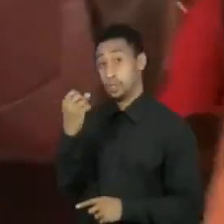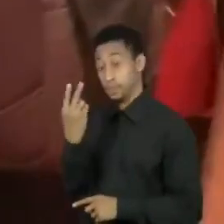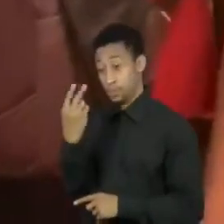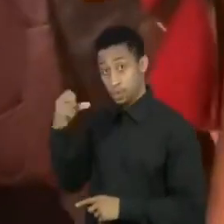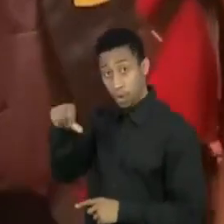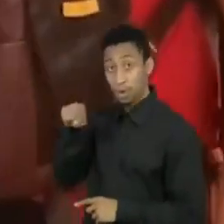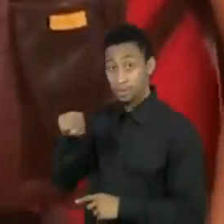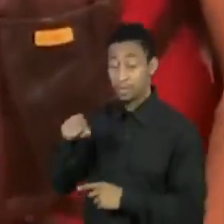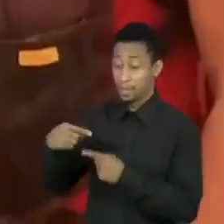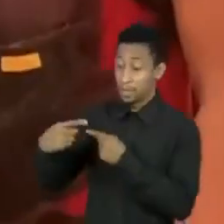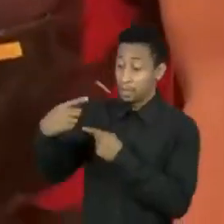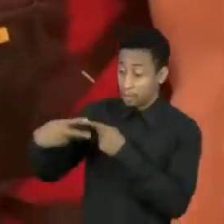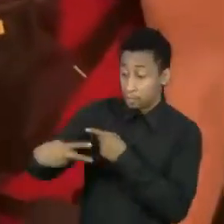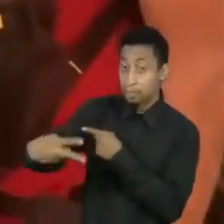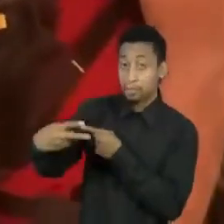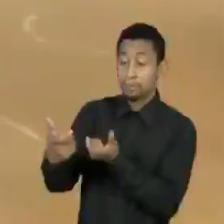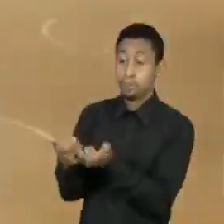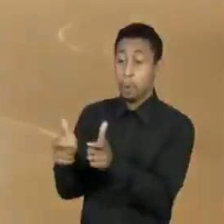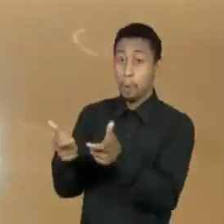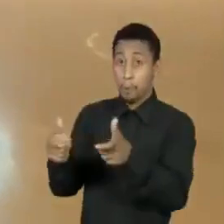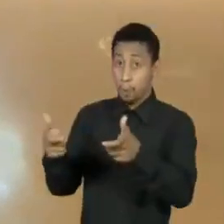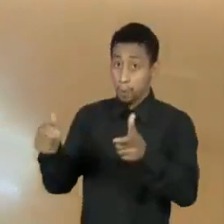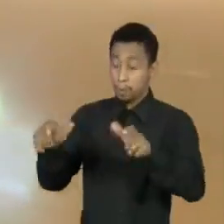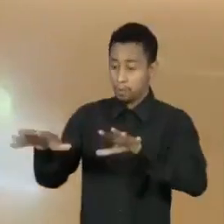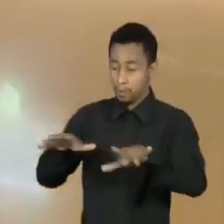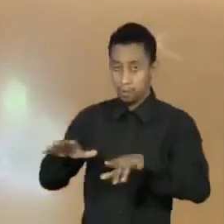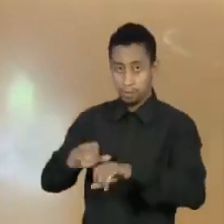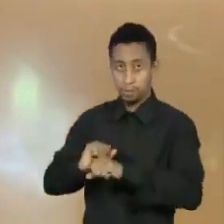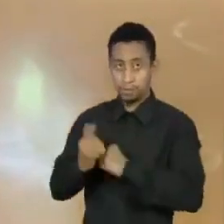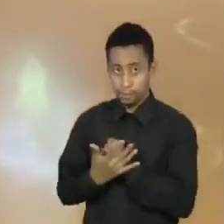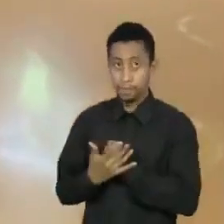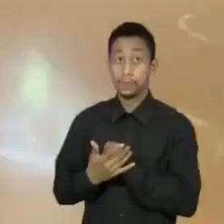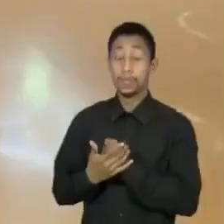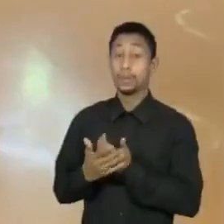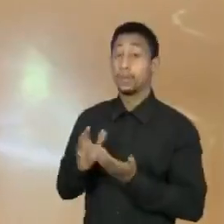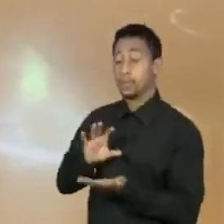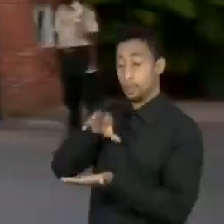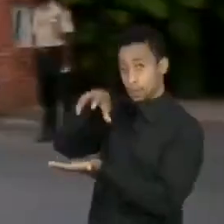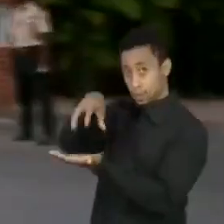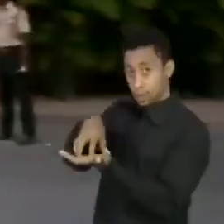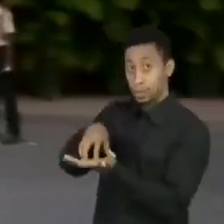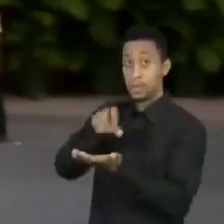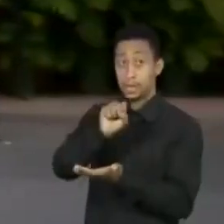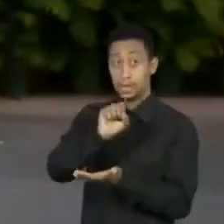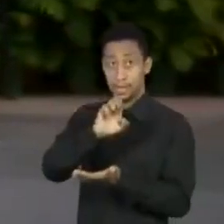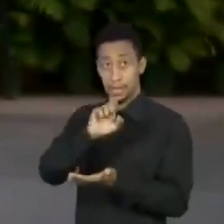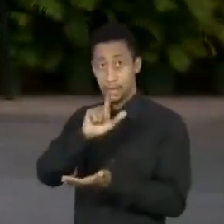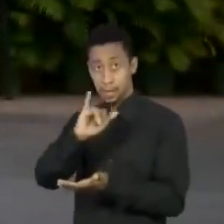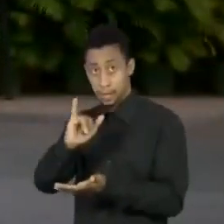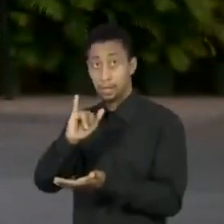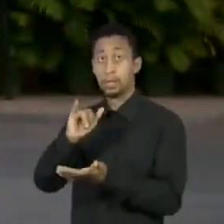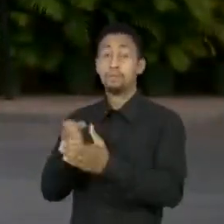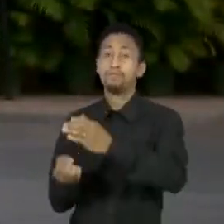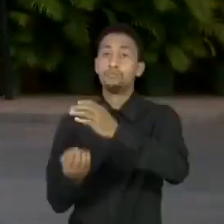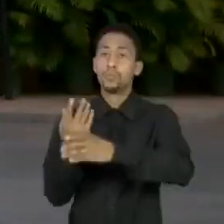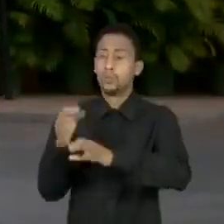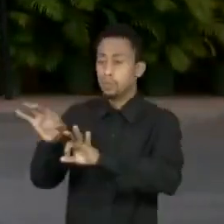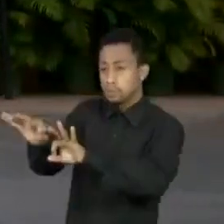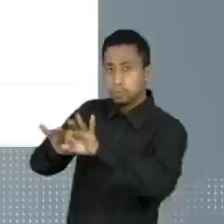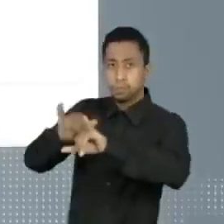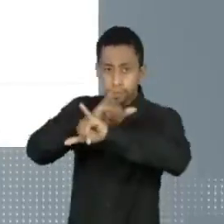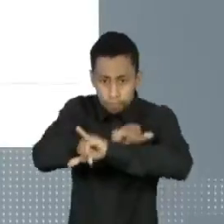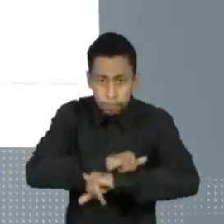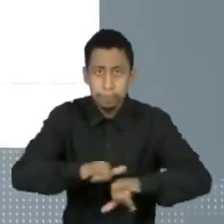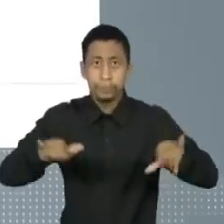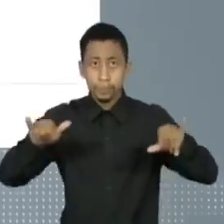5.229 nas últimas 2 semanas. O aumento levou o fundador do Instituto Serum, Cyrus Poonawalla, a